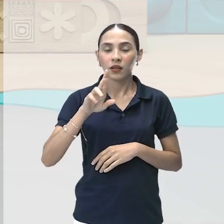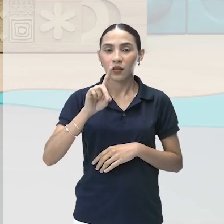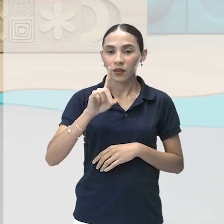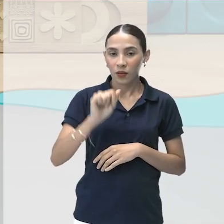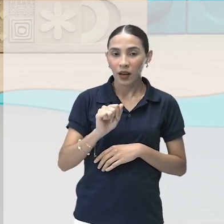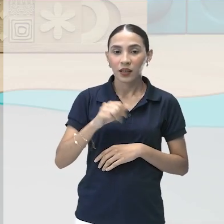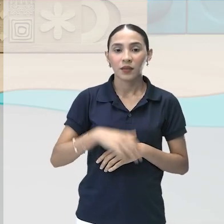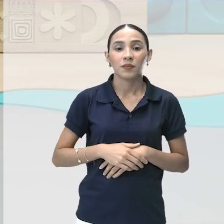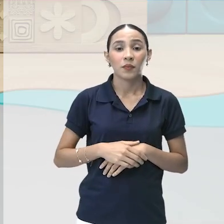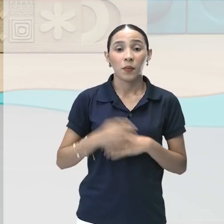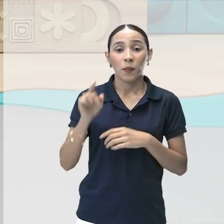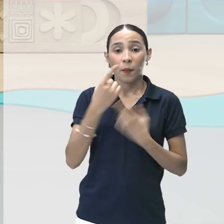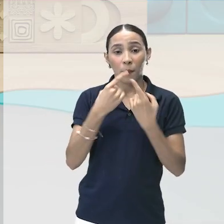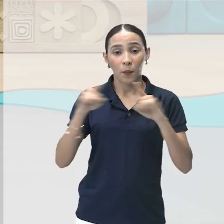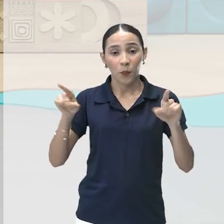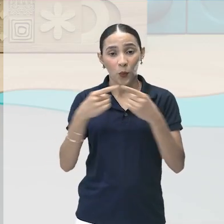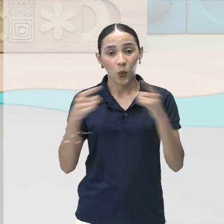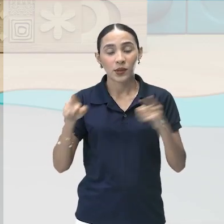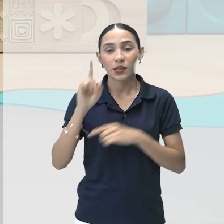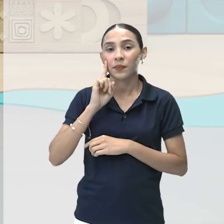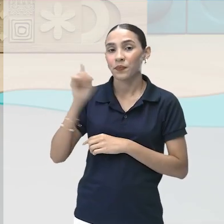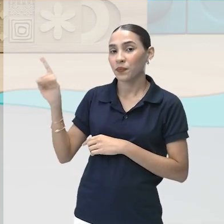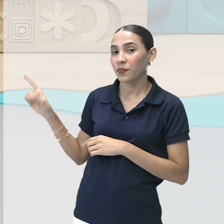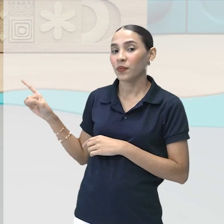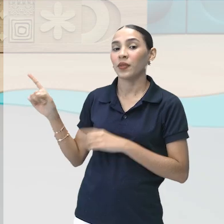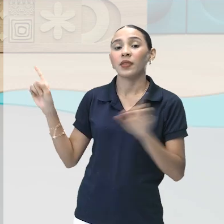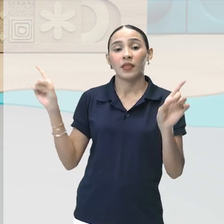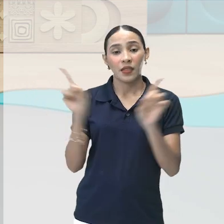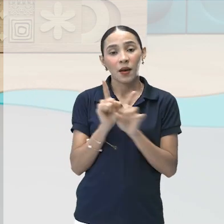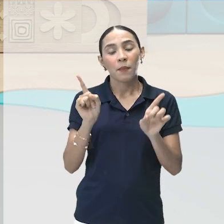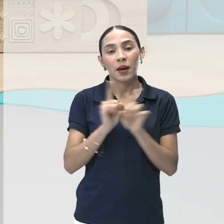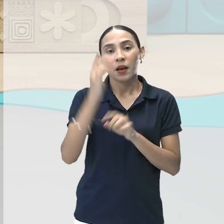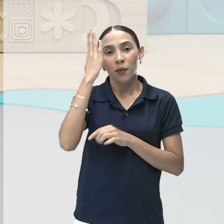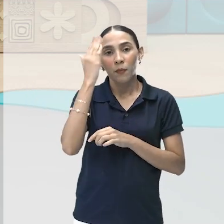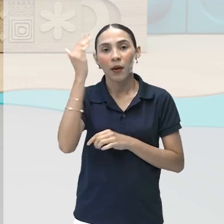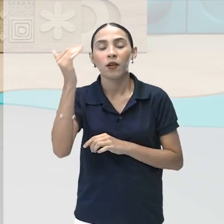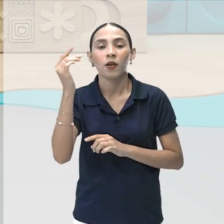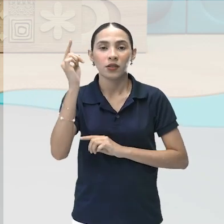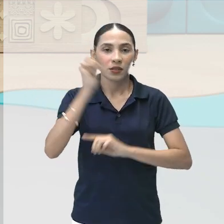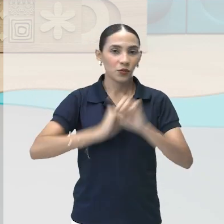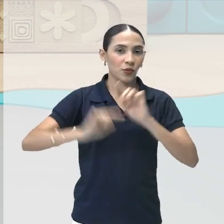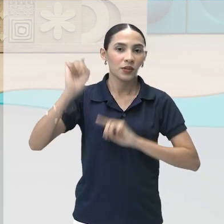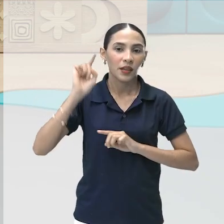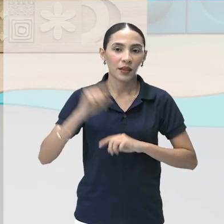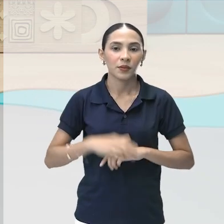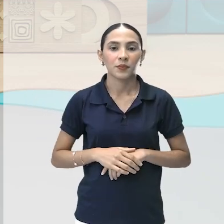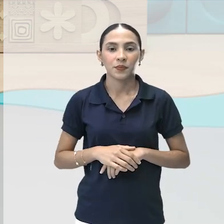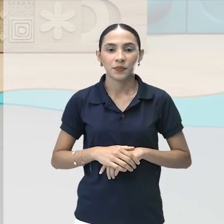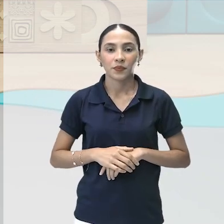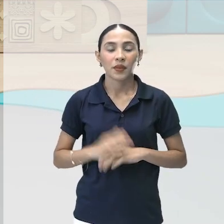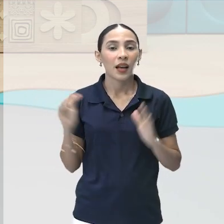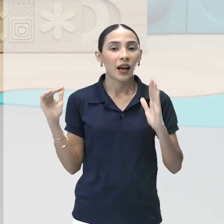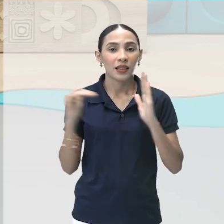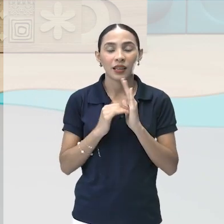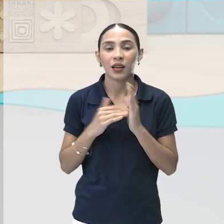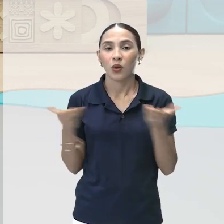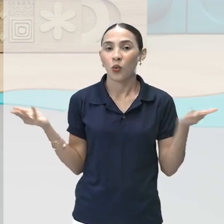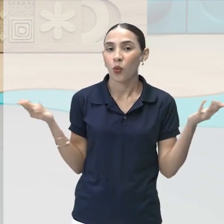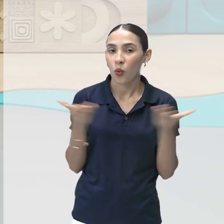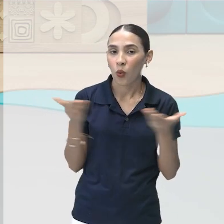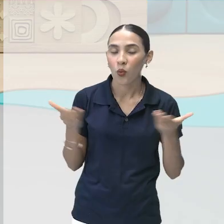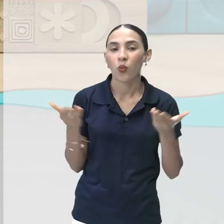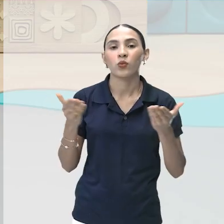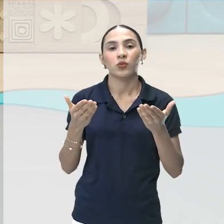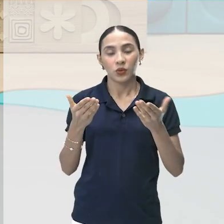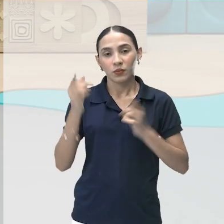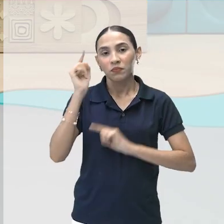né? Quero que tudo vá para o inferno, que é uma música que fez bastante sucesso desse cantor, e que até hoje ele